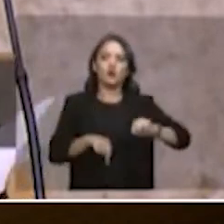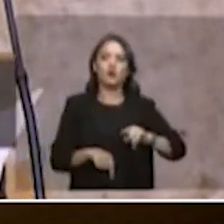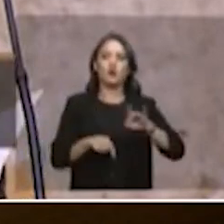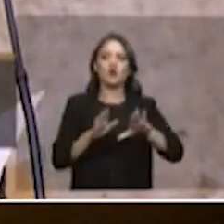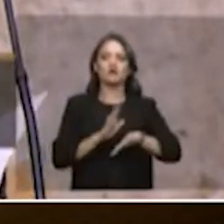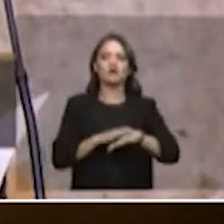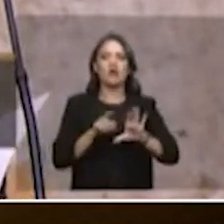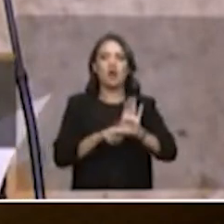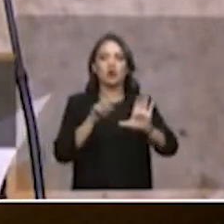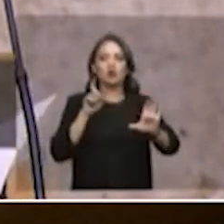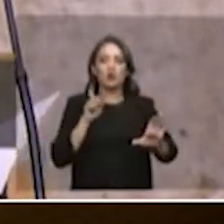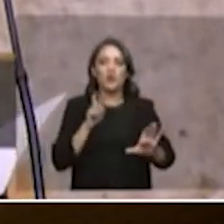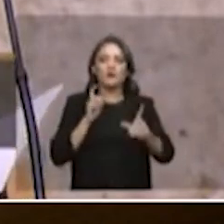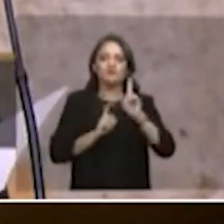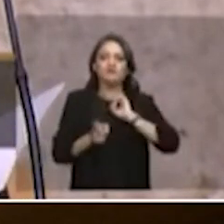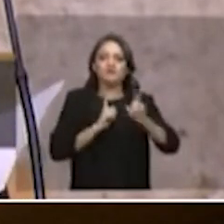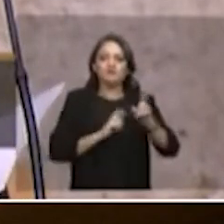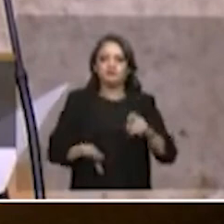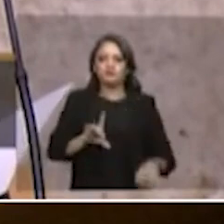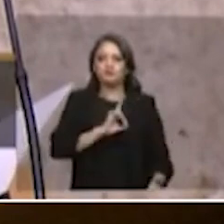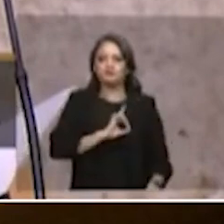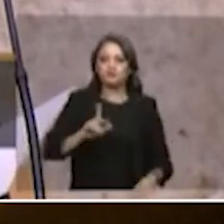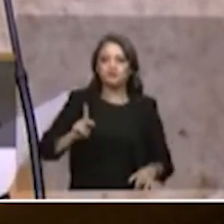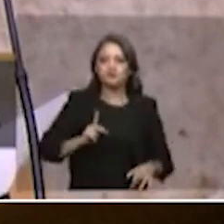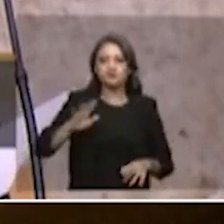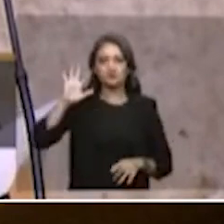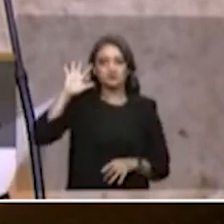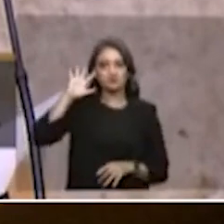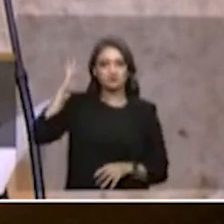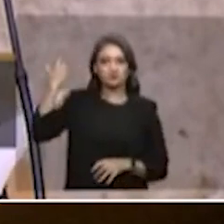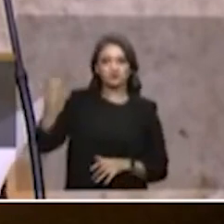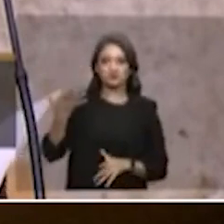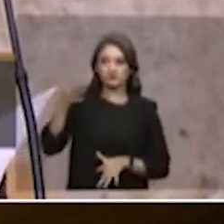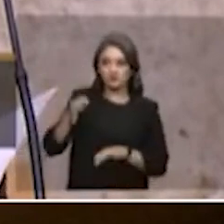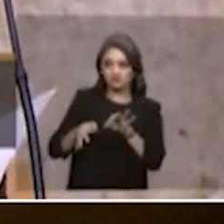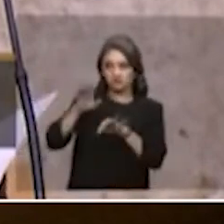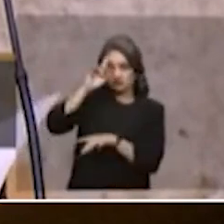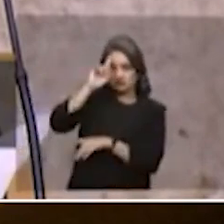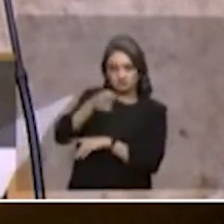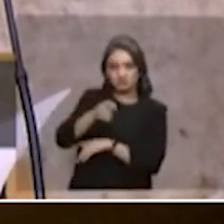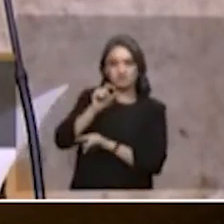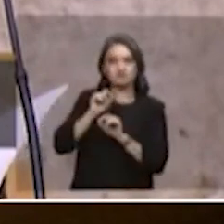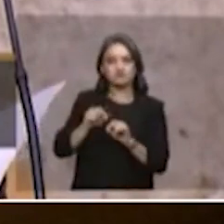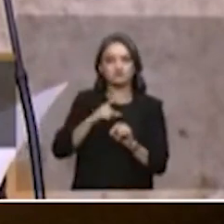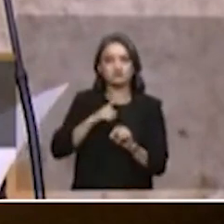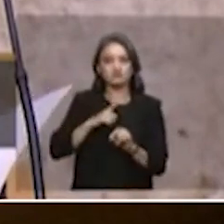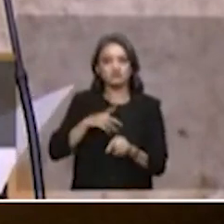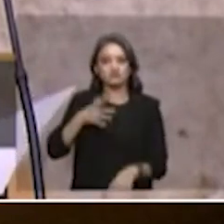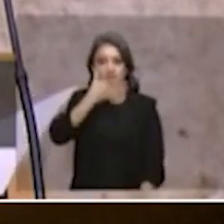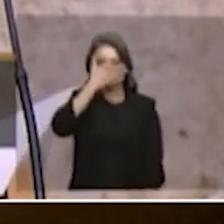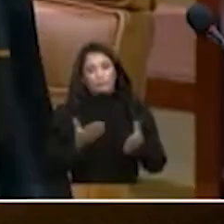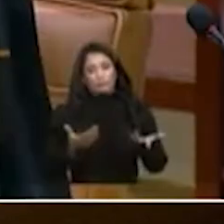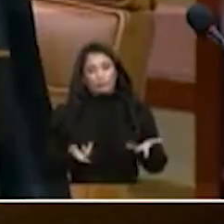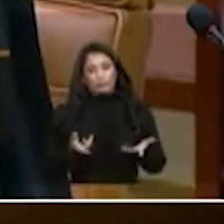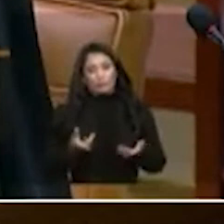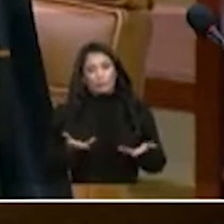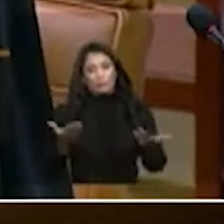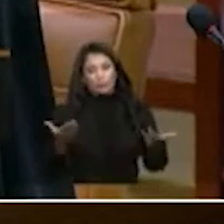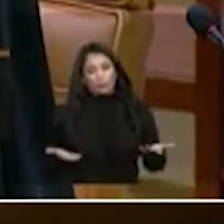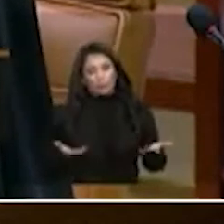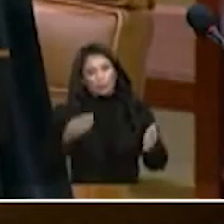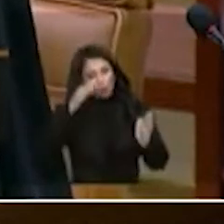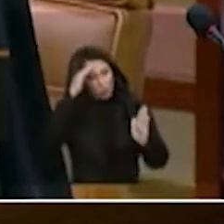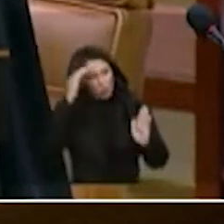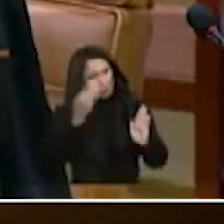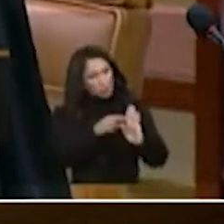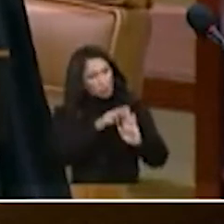que pedir pelo amor de Deus, para os quatro outros ministros pedirem vista para que se trave isso e as outras coisas então venham